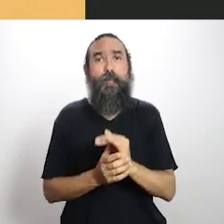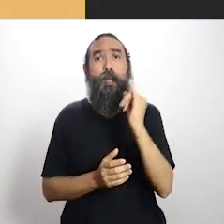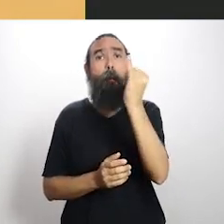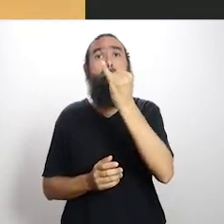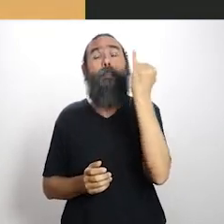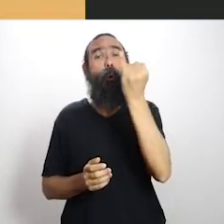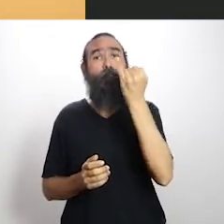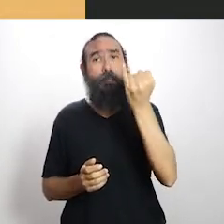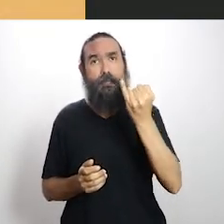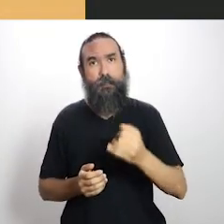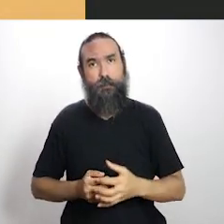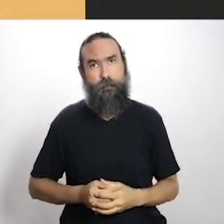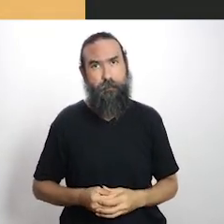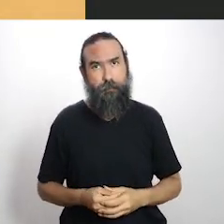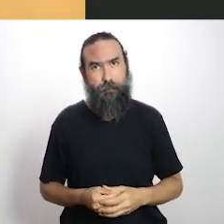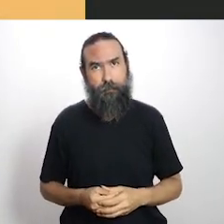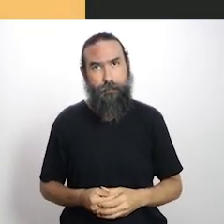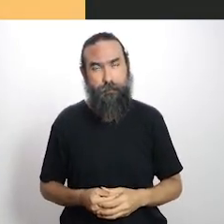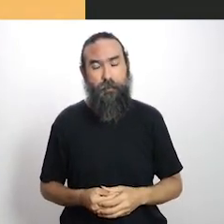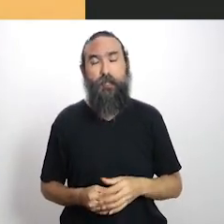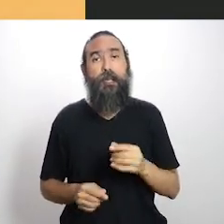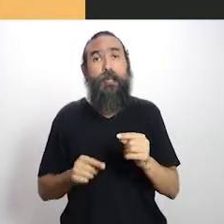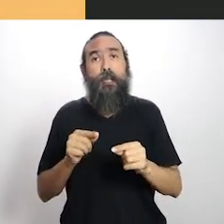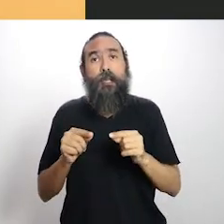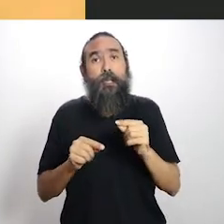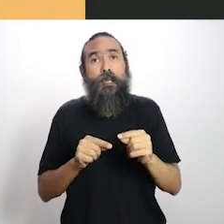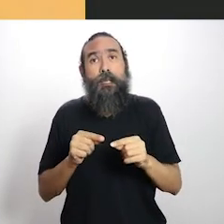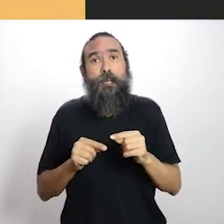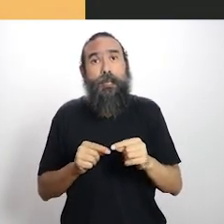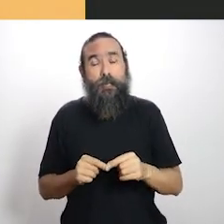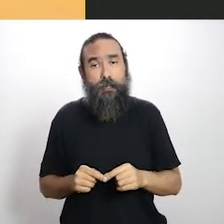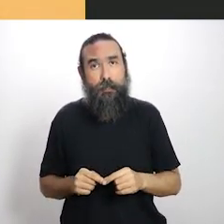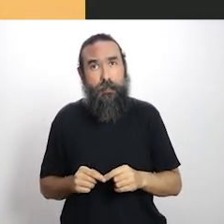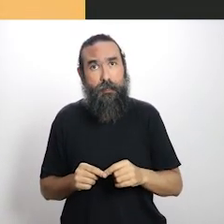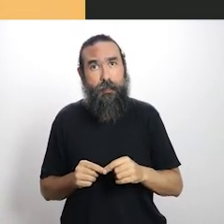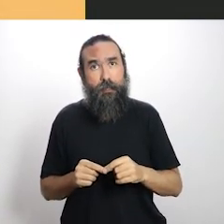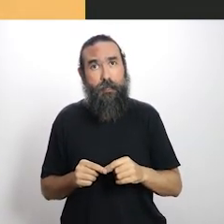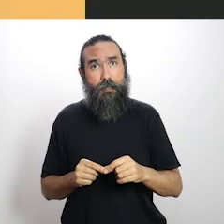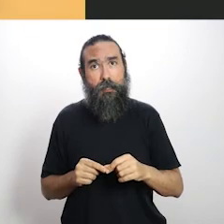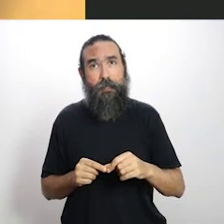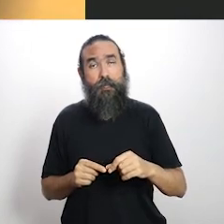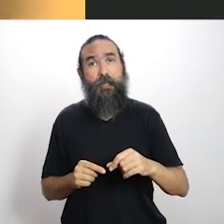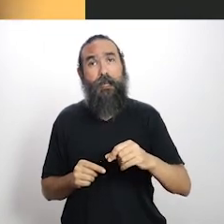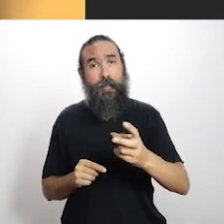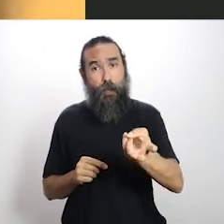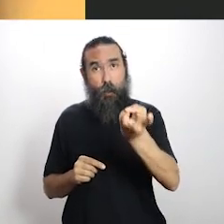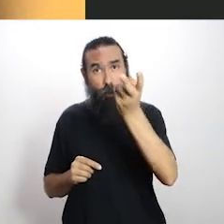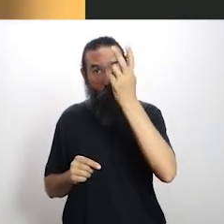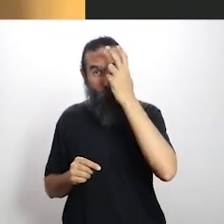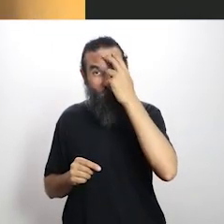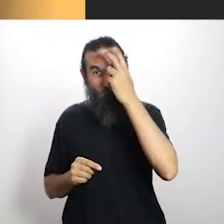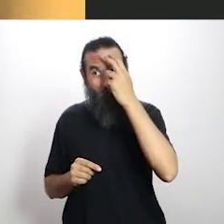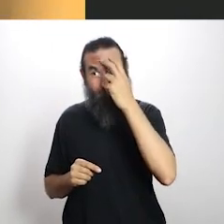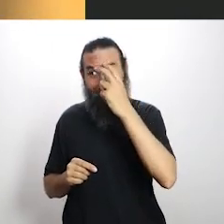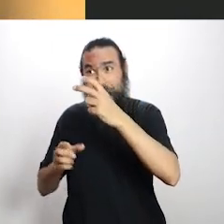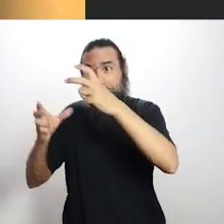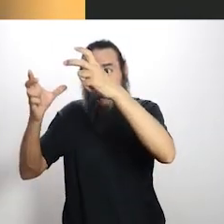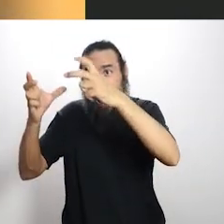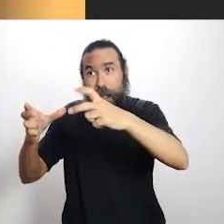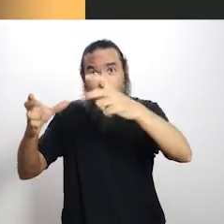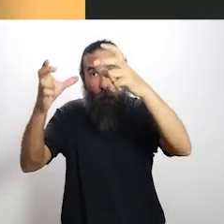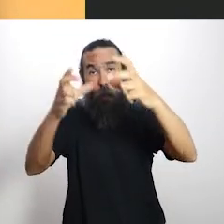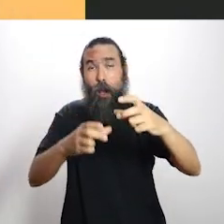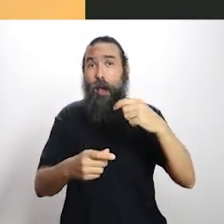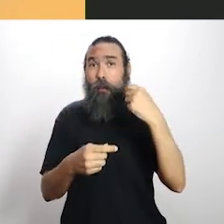ligar o secretário todo mundo que de alguma maneira vai estar envolvido é importante que se ligue em alguns